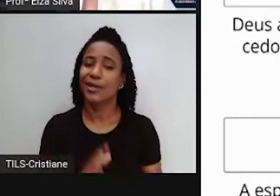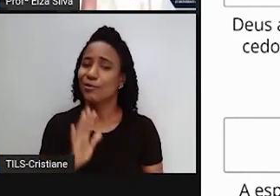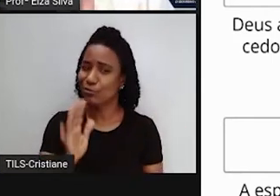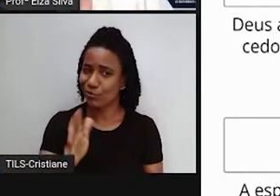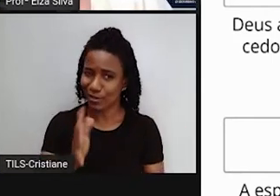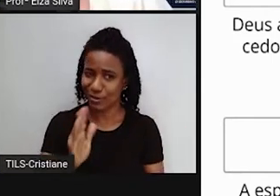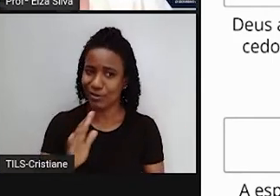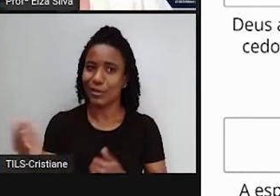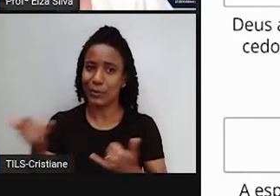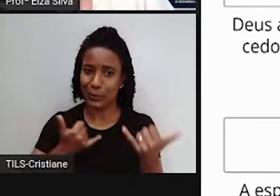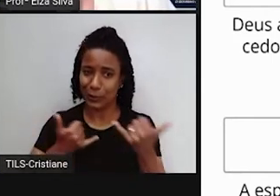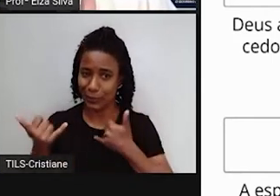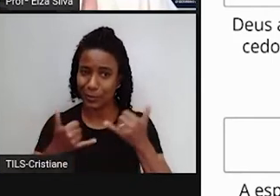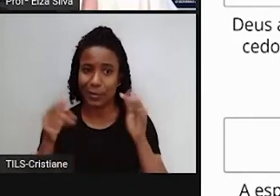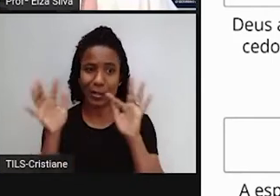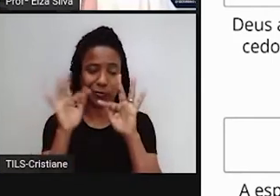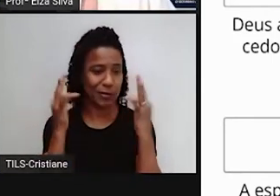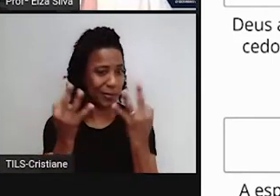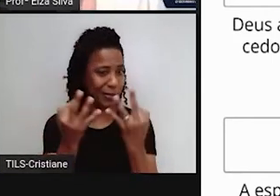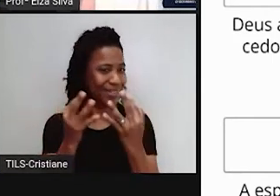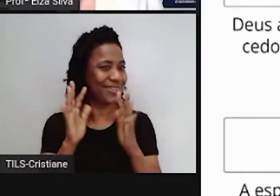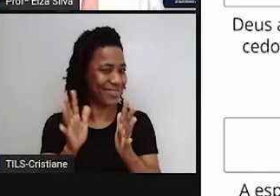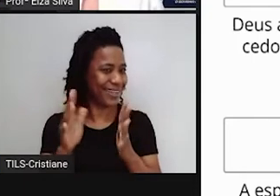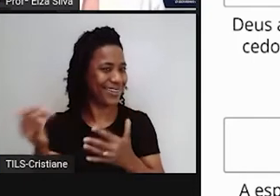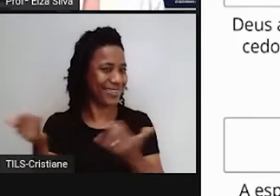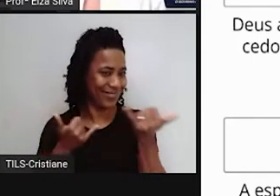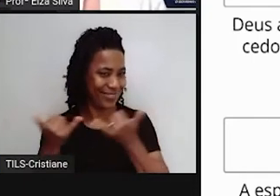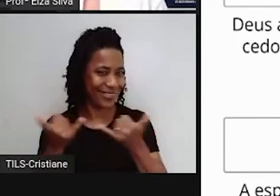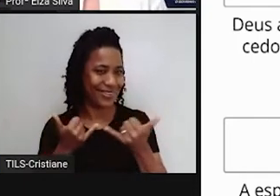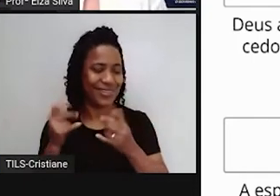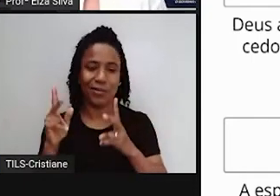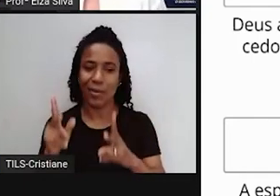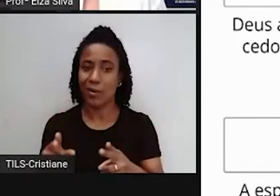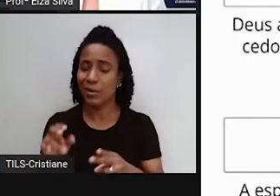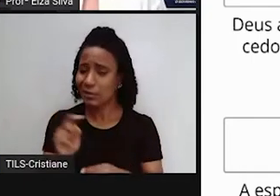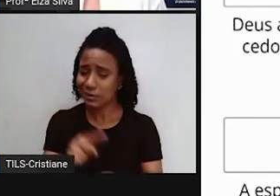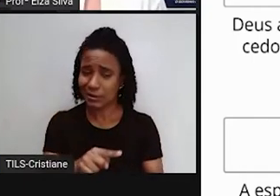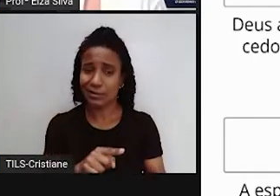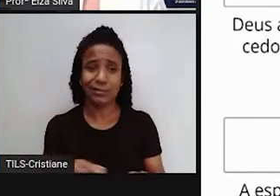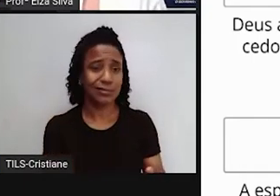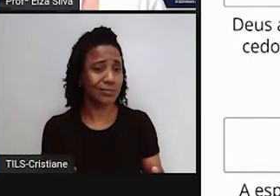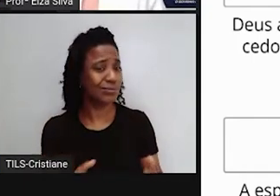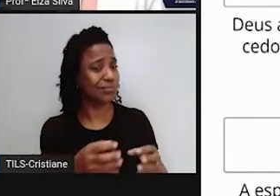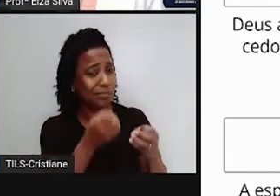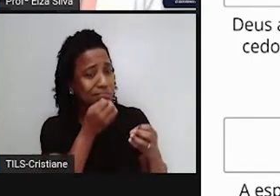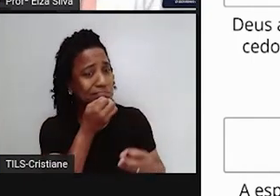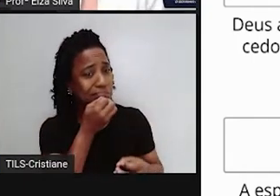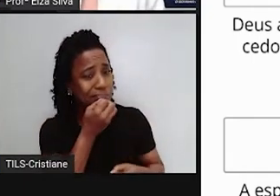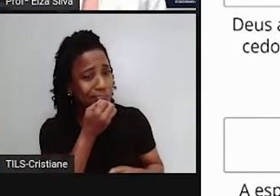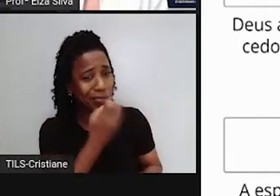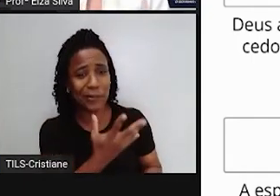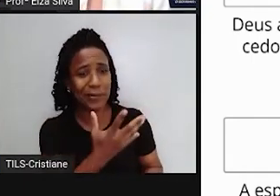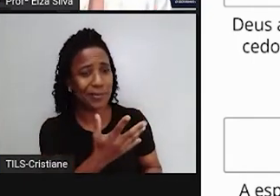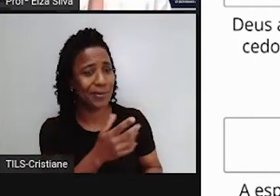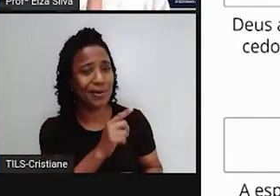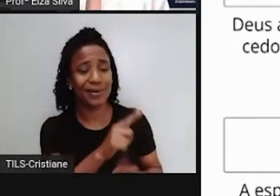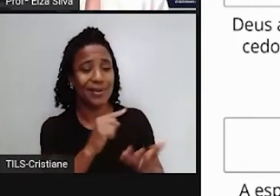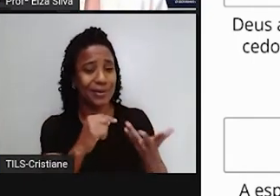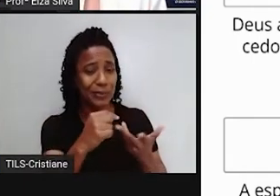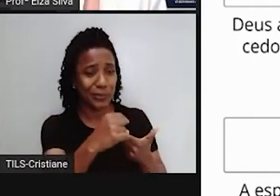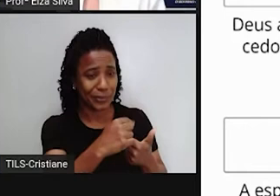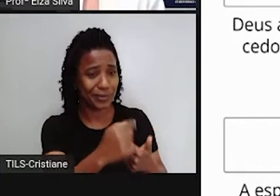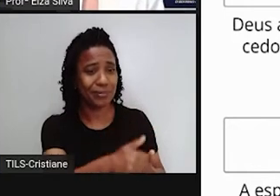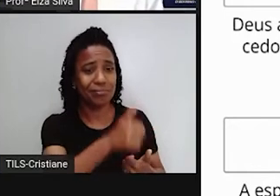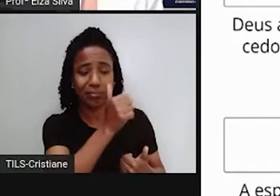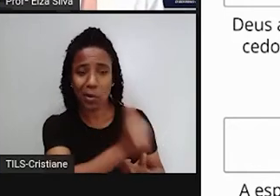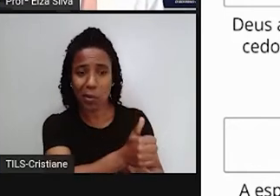no meu contexto familiar. Então, se alguma coisa está dando certo, por que então você resolver mexer naquilo